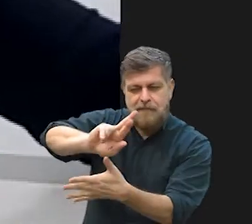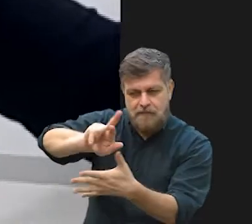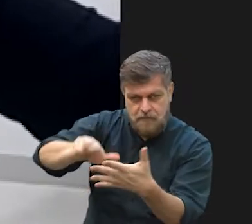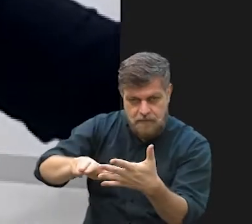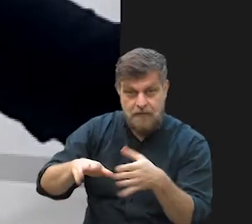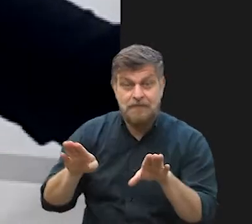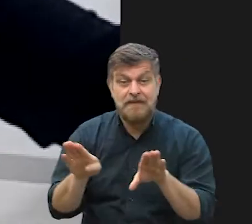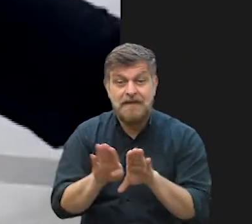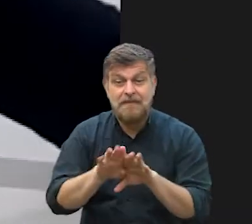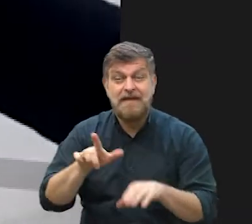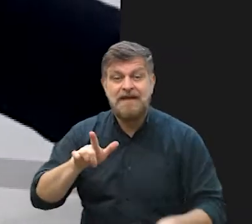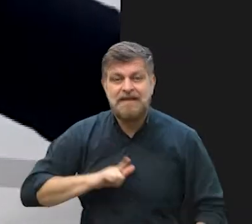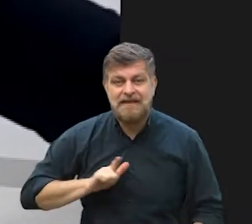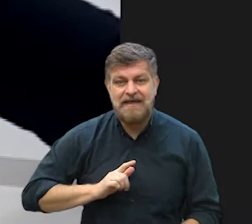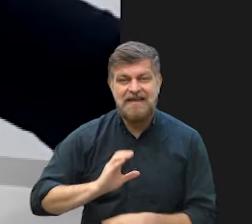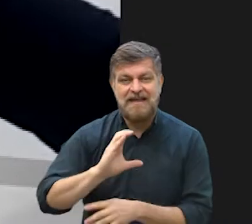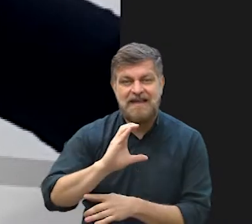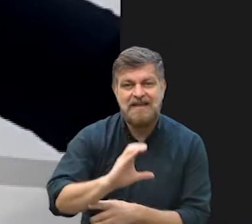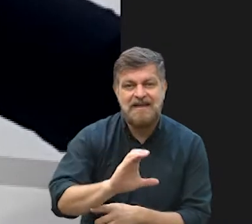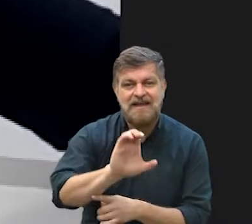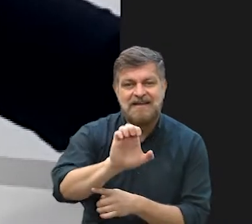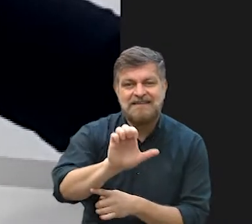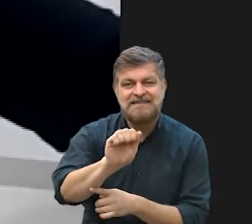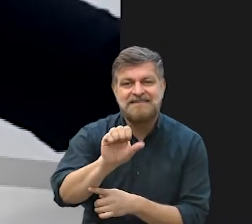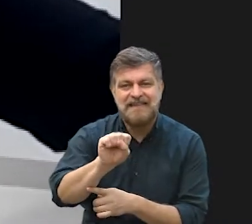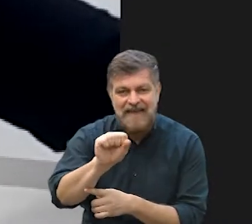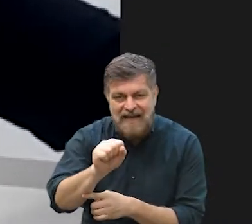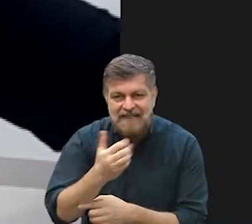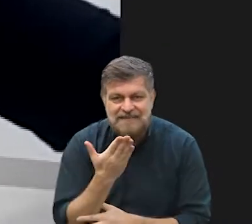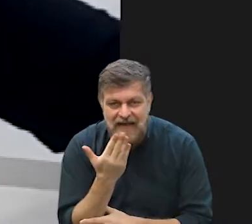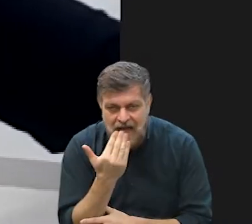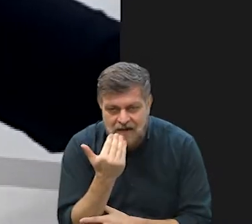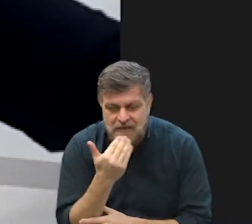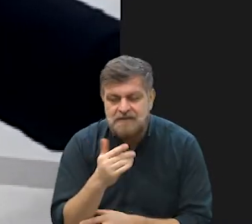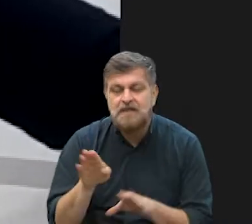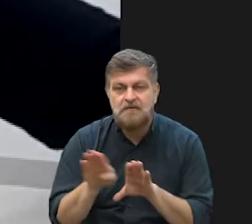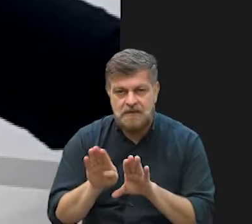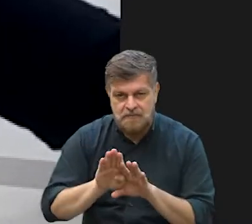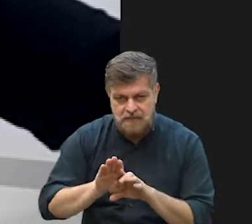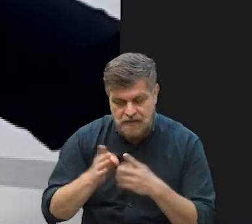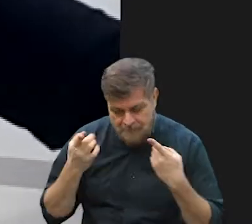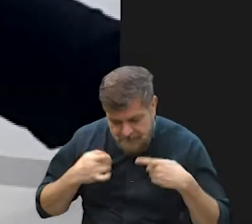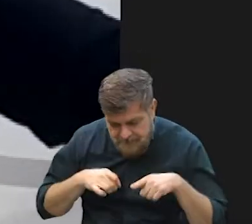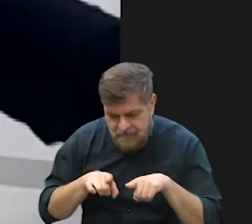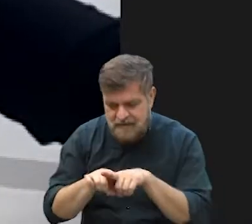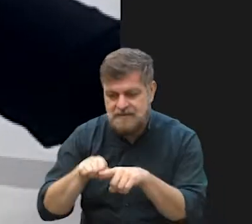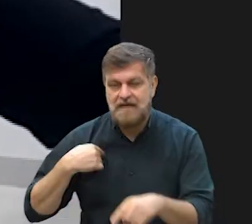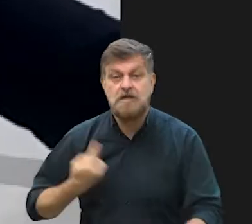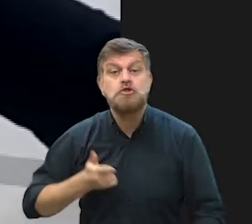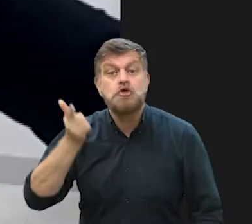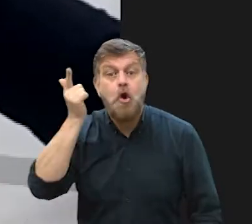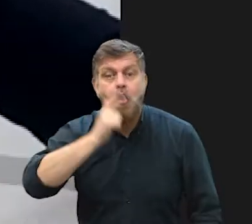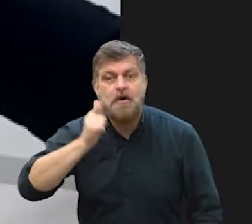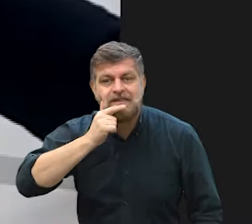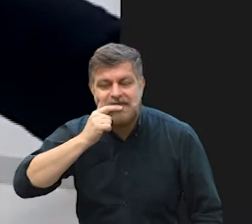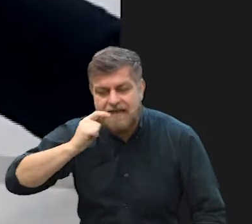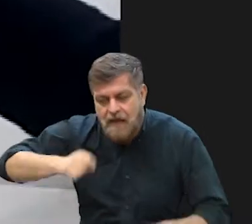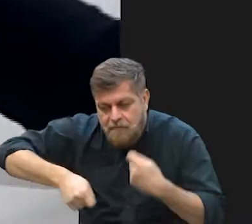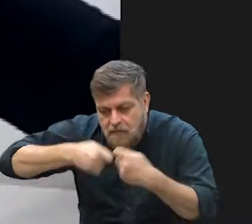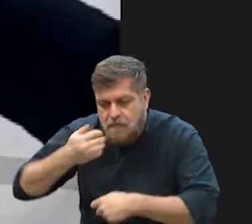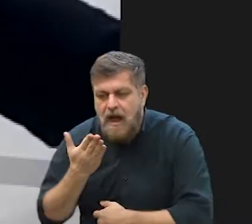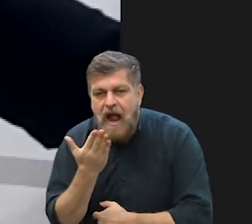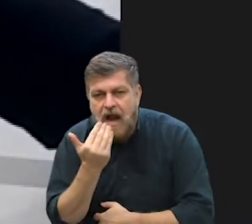E temos parceria com o SEASA, com alimentação, que é onde eles fornecem toda a alimentação para a gente. E